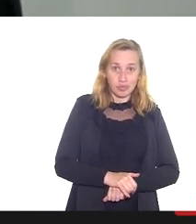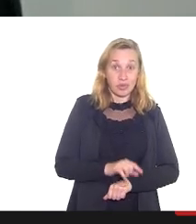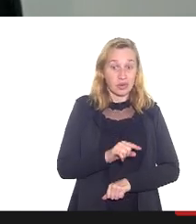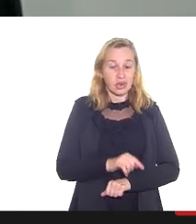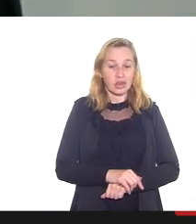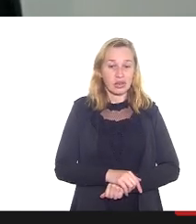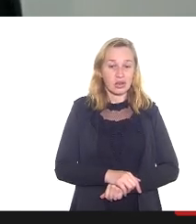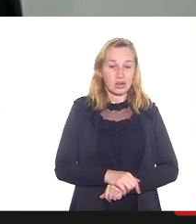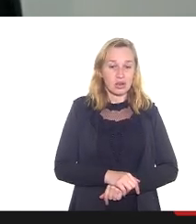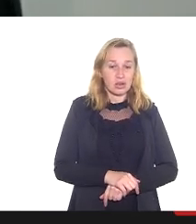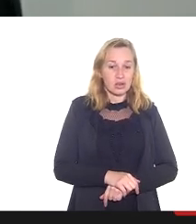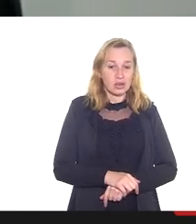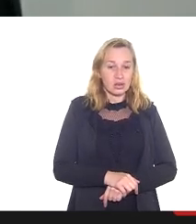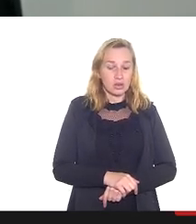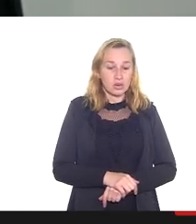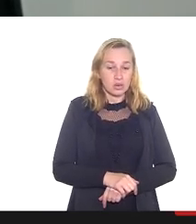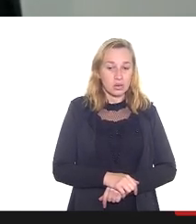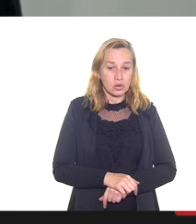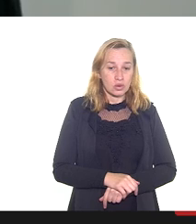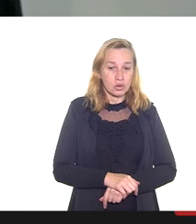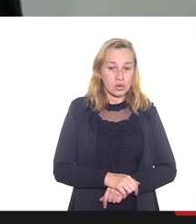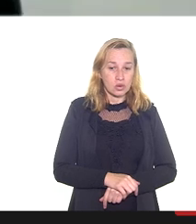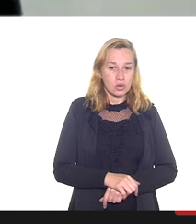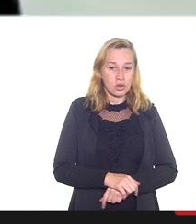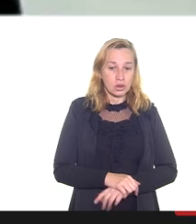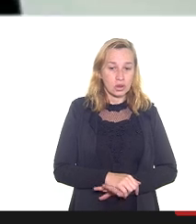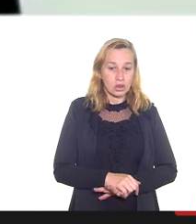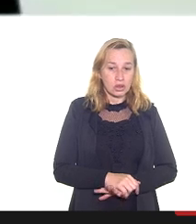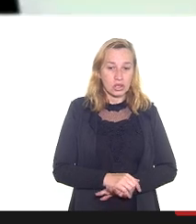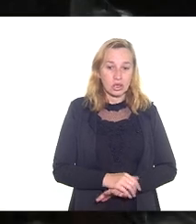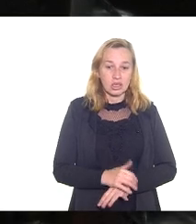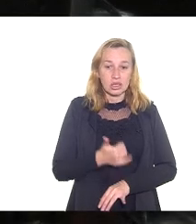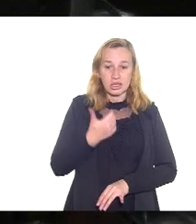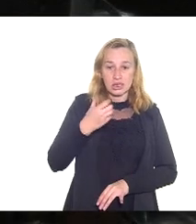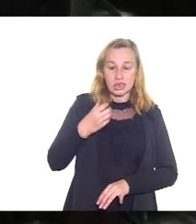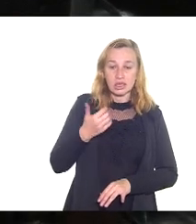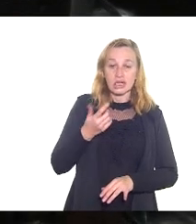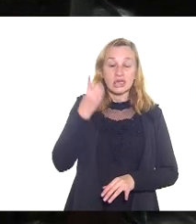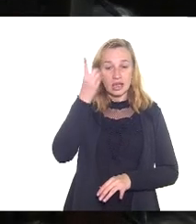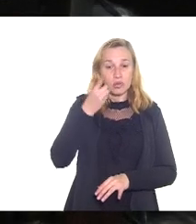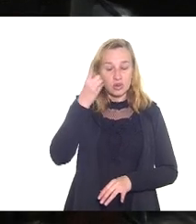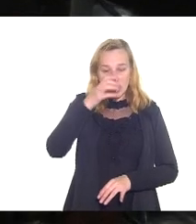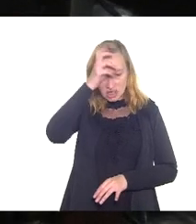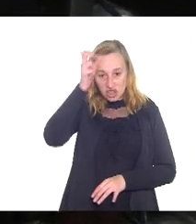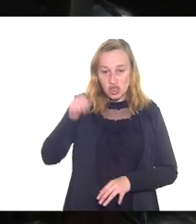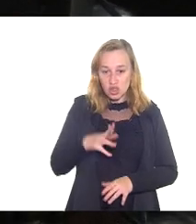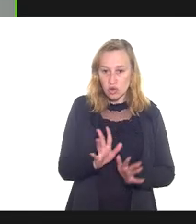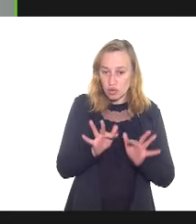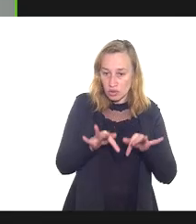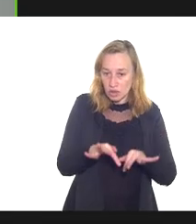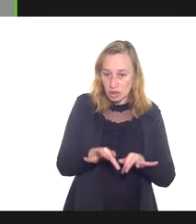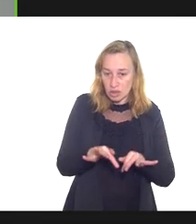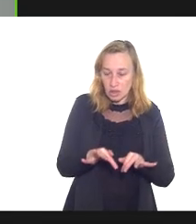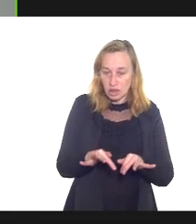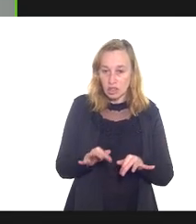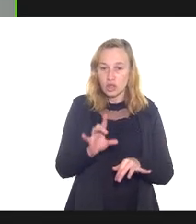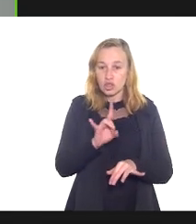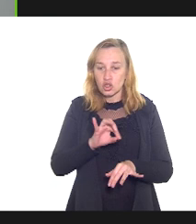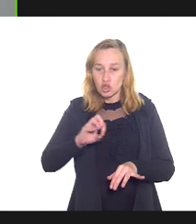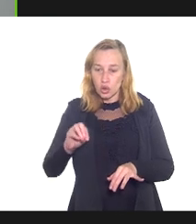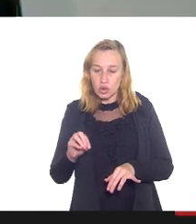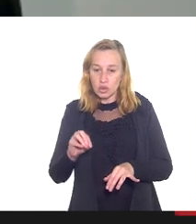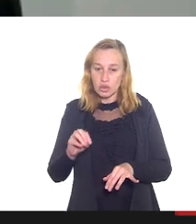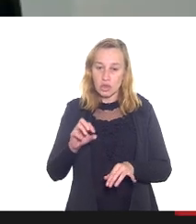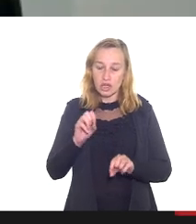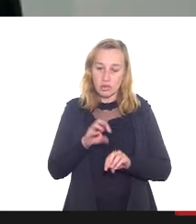são compostas por... Deputada Tia Ju, pedindo para concluir, por favor. Só a unidade socioeducativa do